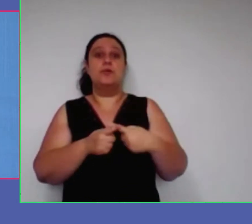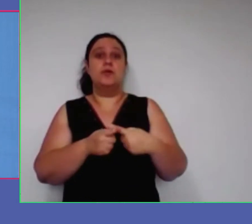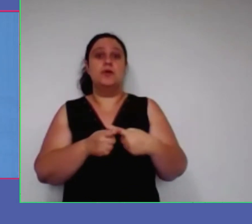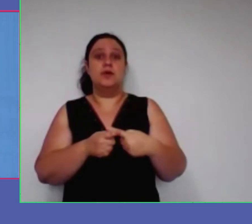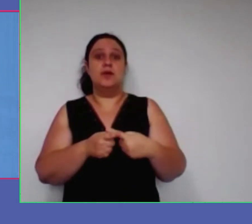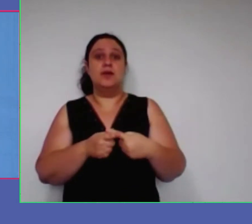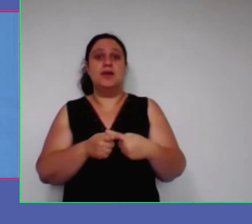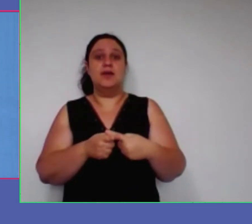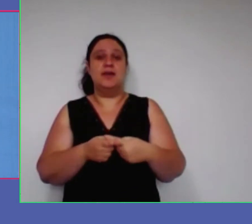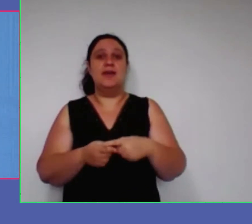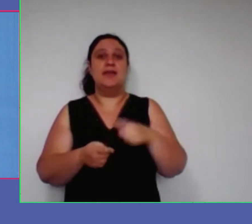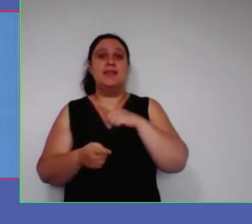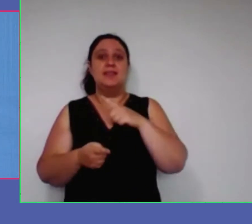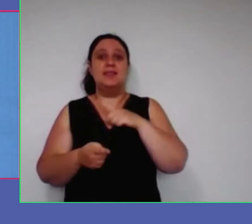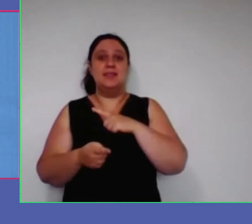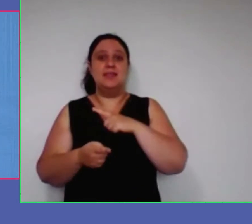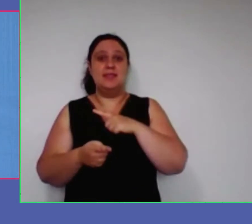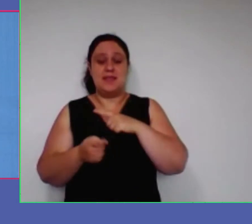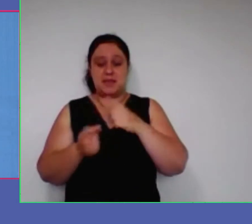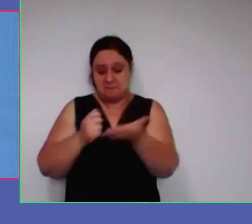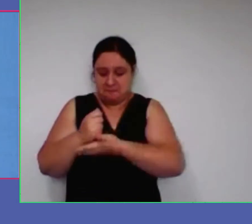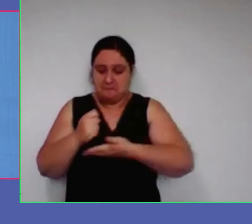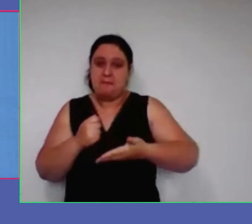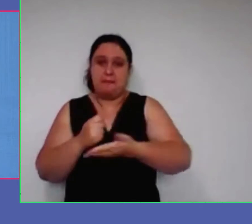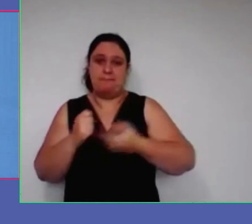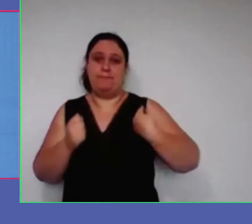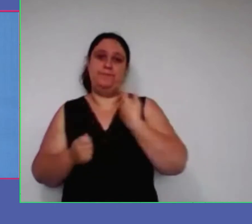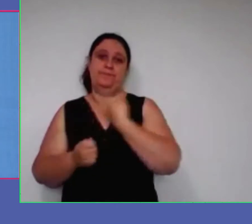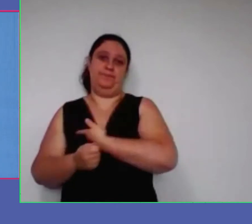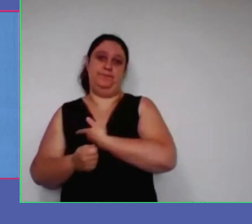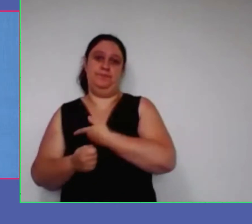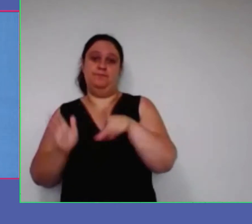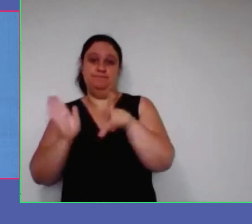nossos trilhos. Então, irmãos,